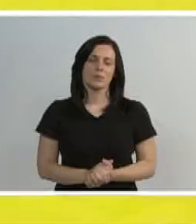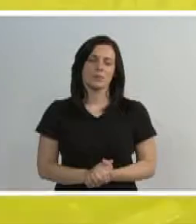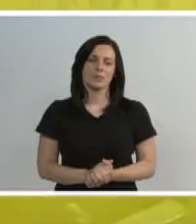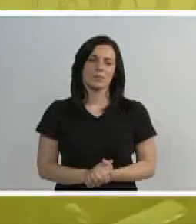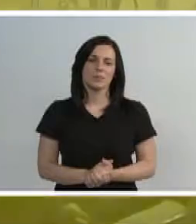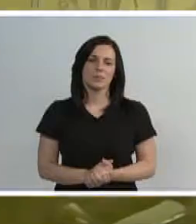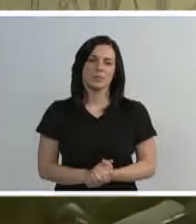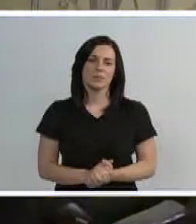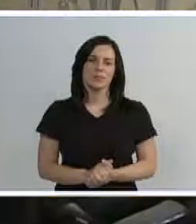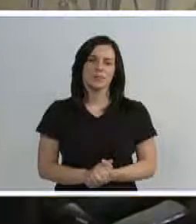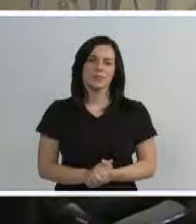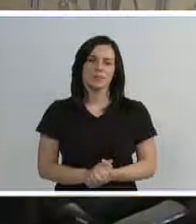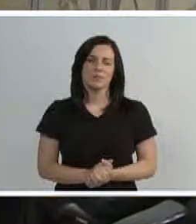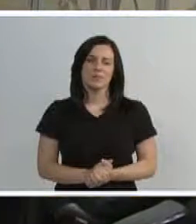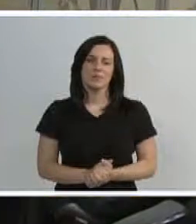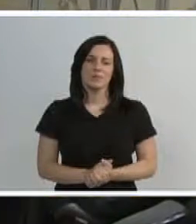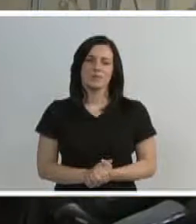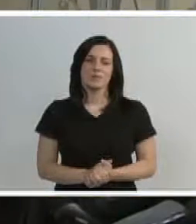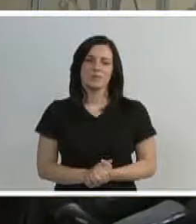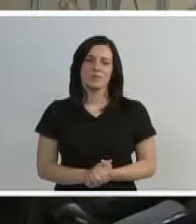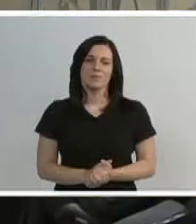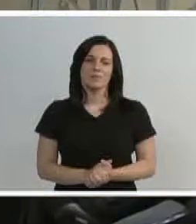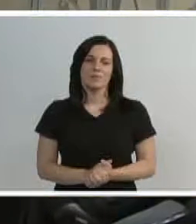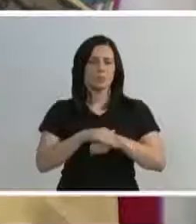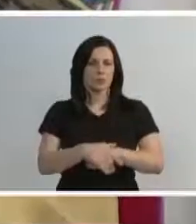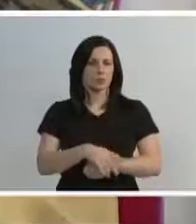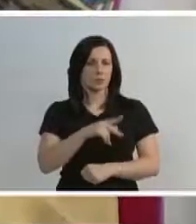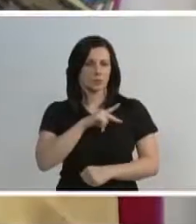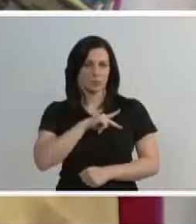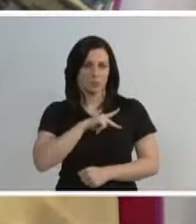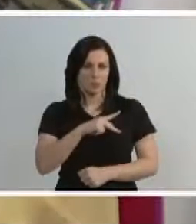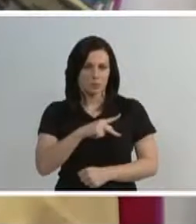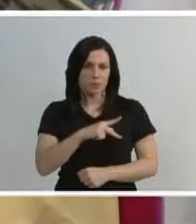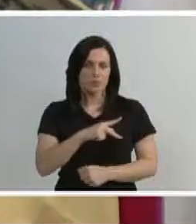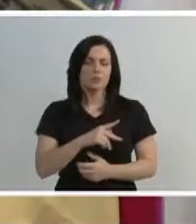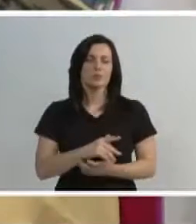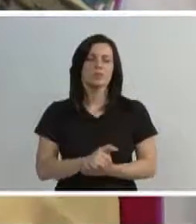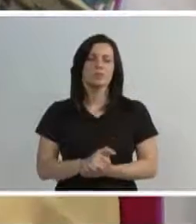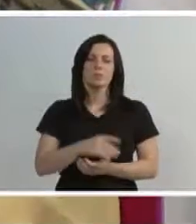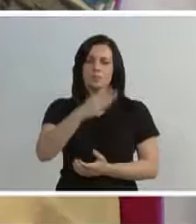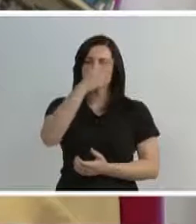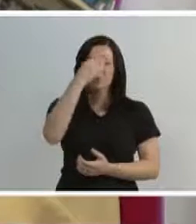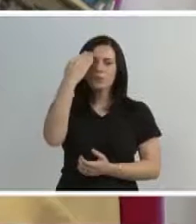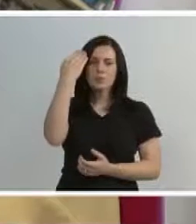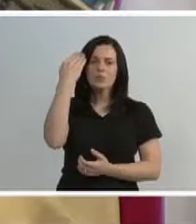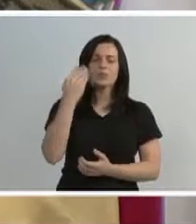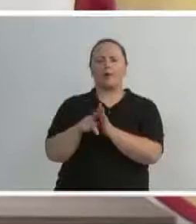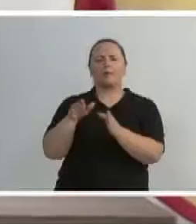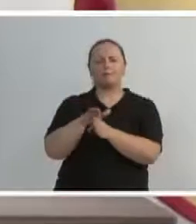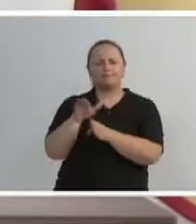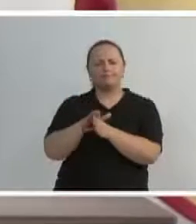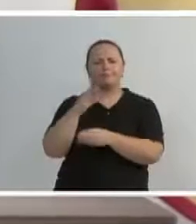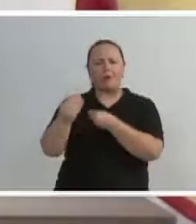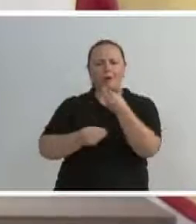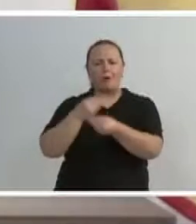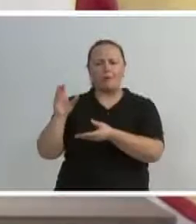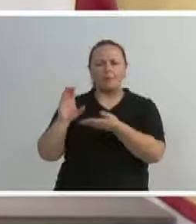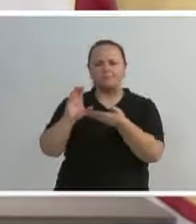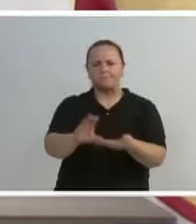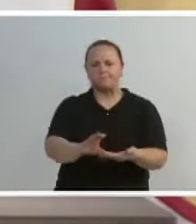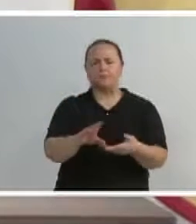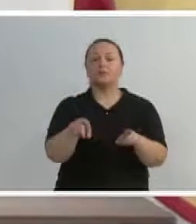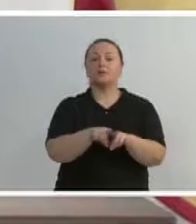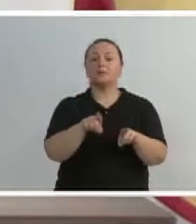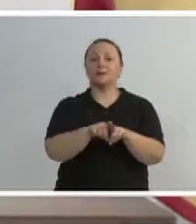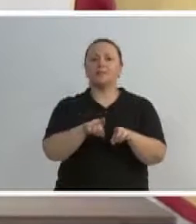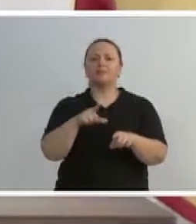aos 100 anos do Banco do Brasil em Santa Catarina. E também lembrou dos 80 anos que a instituição completa, ano